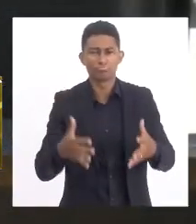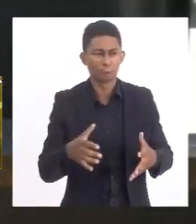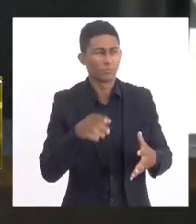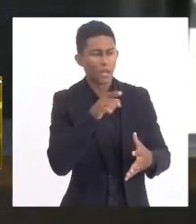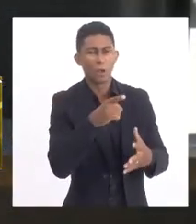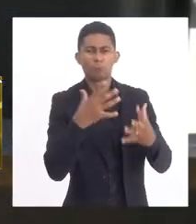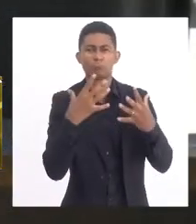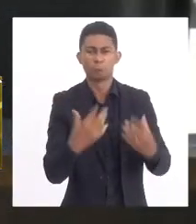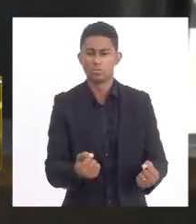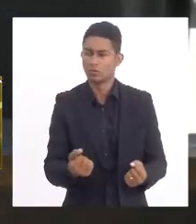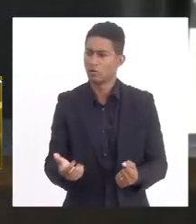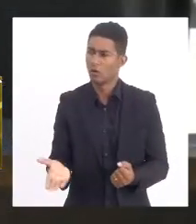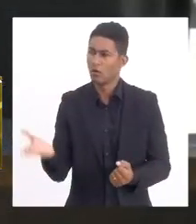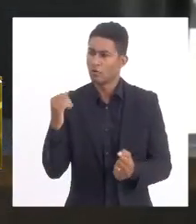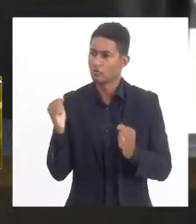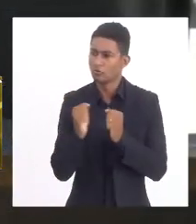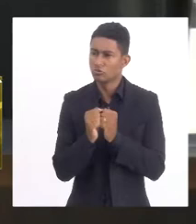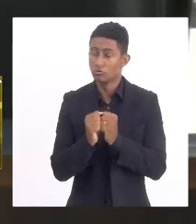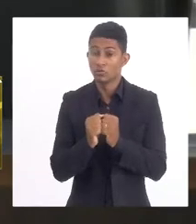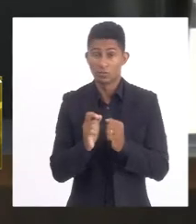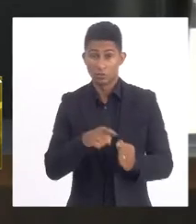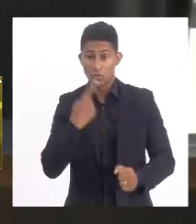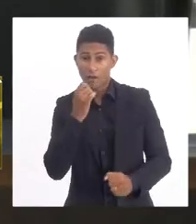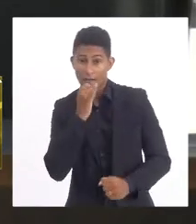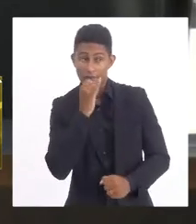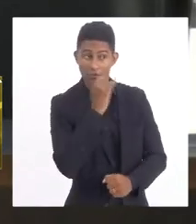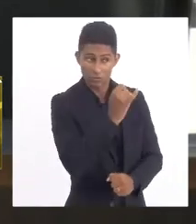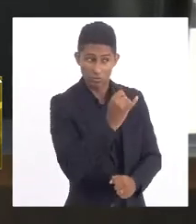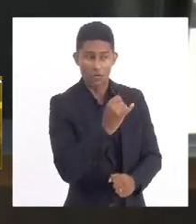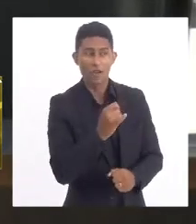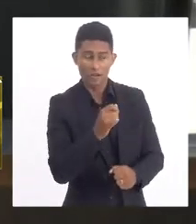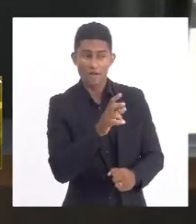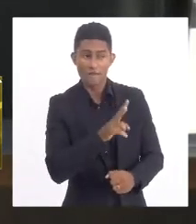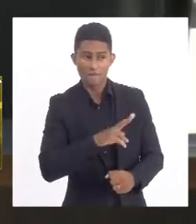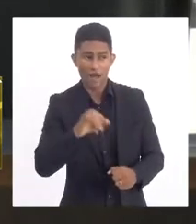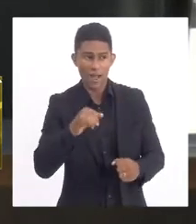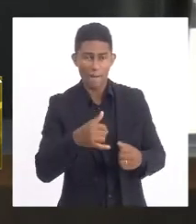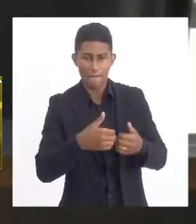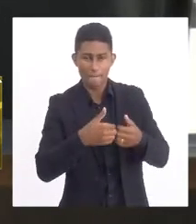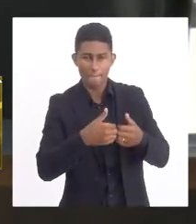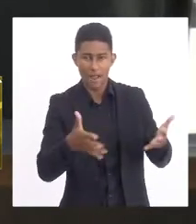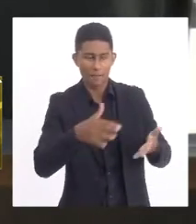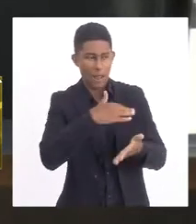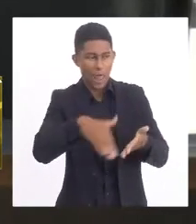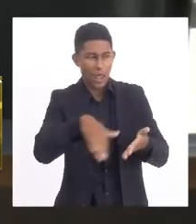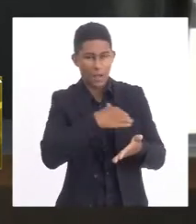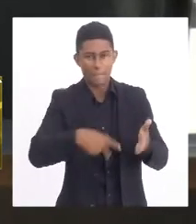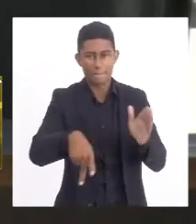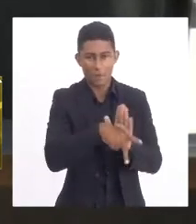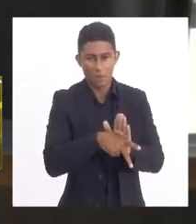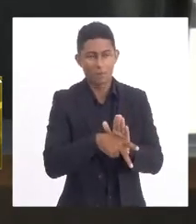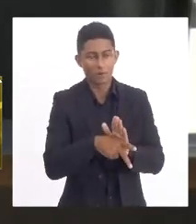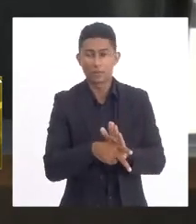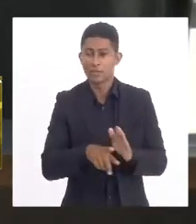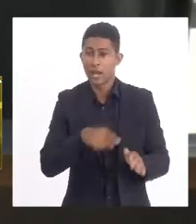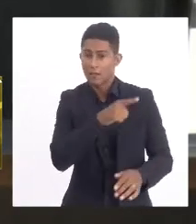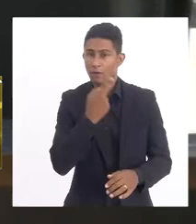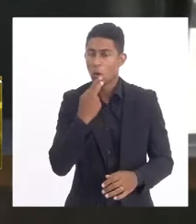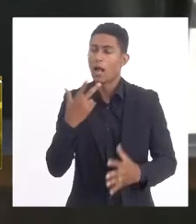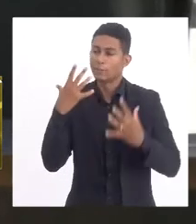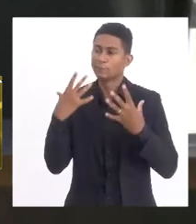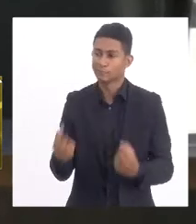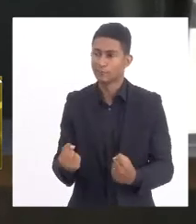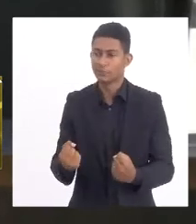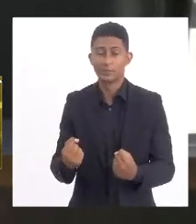ministro Gilson quando a gente disse vamos abrir o escritório da embratur ele se vai ser lá na Fecomércio e até hoje a gente tem esse apoio da Fecomércio estamos